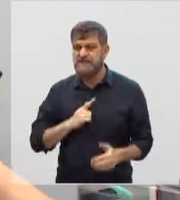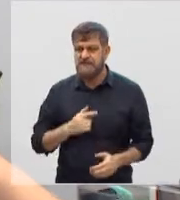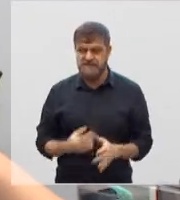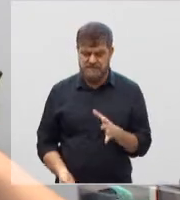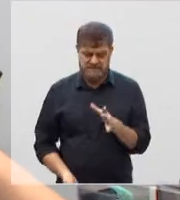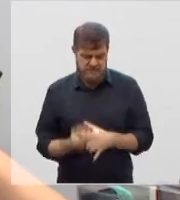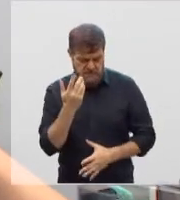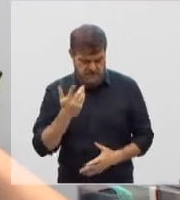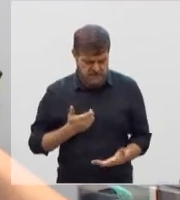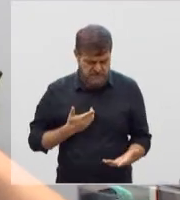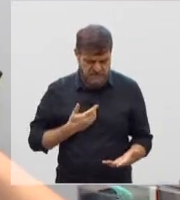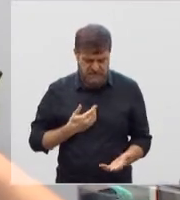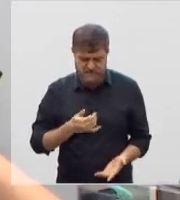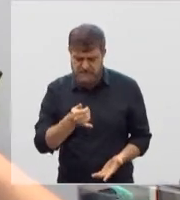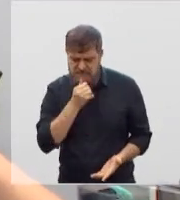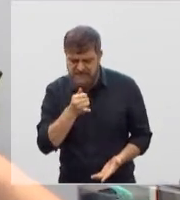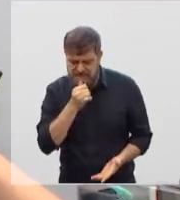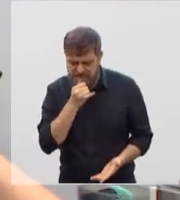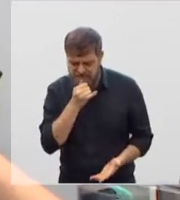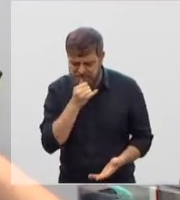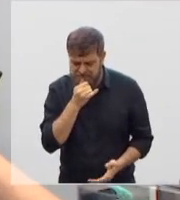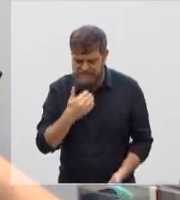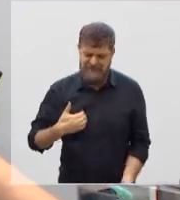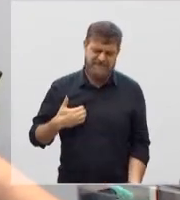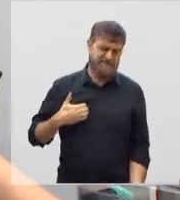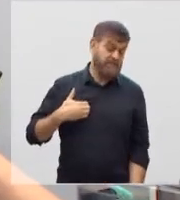apareceram coisas assim que